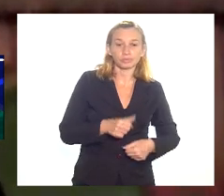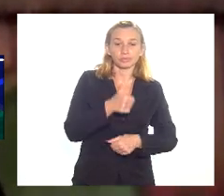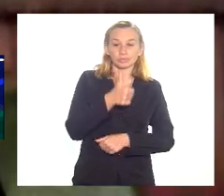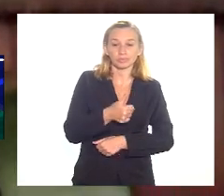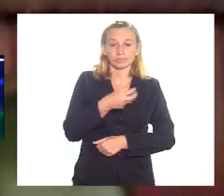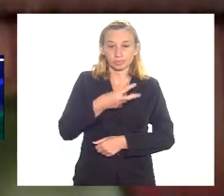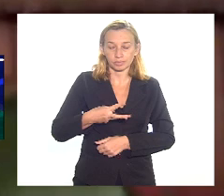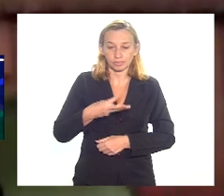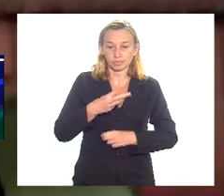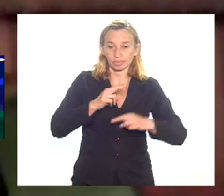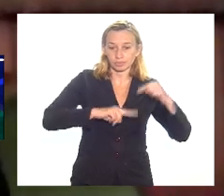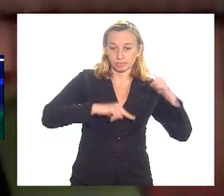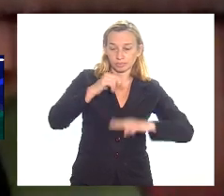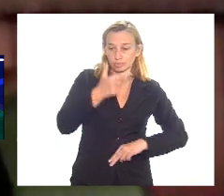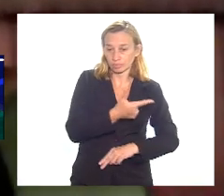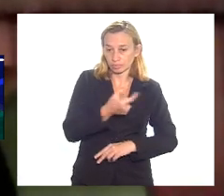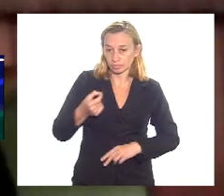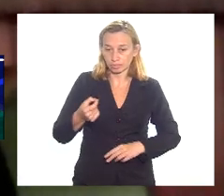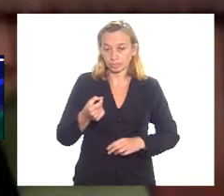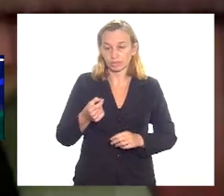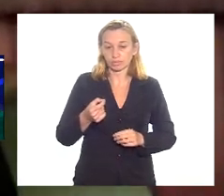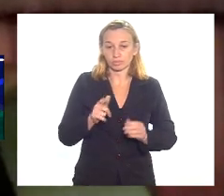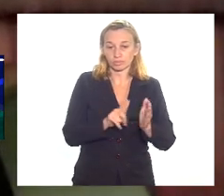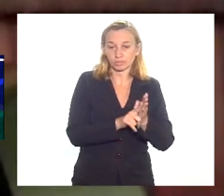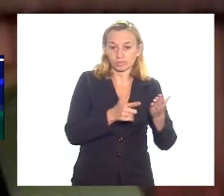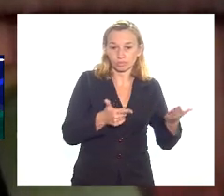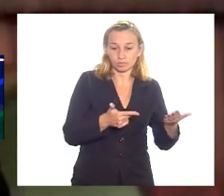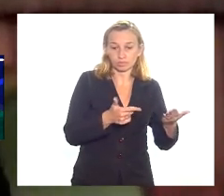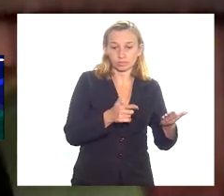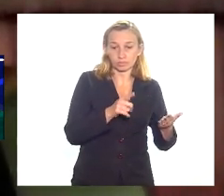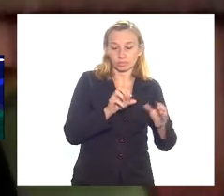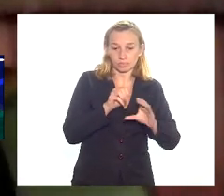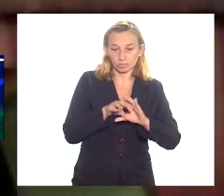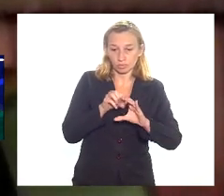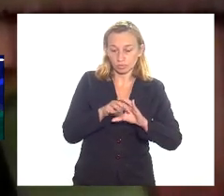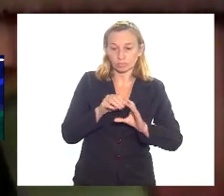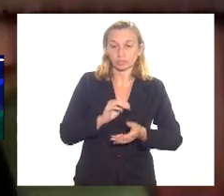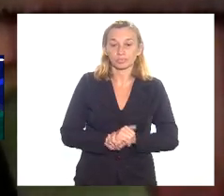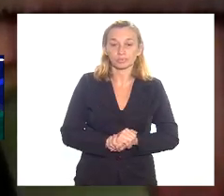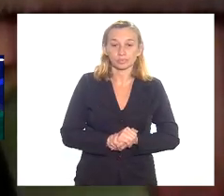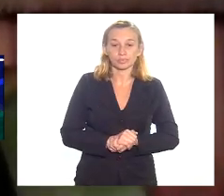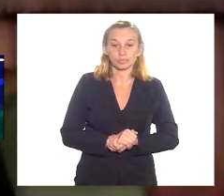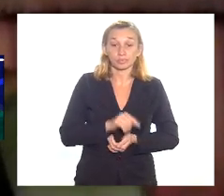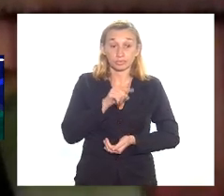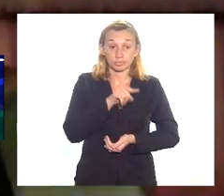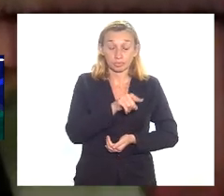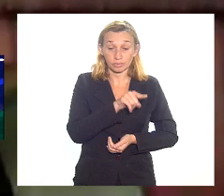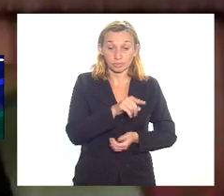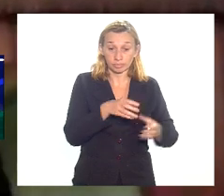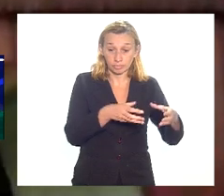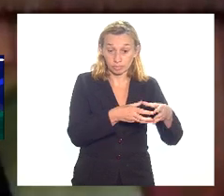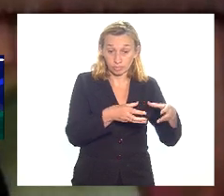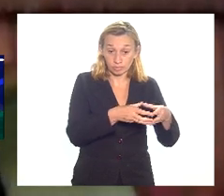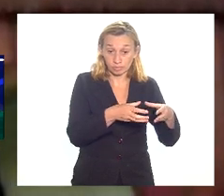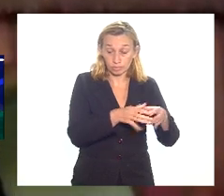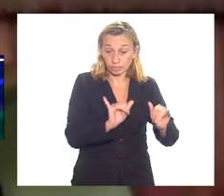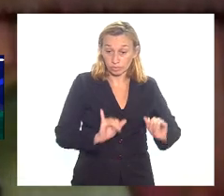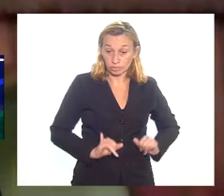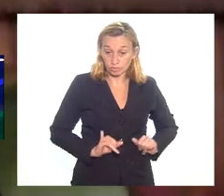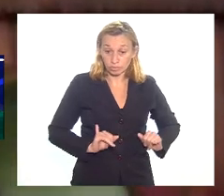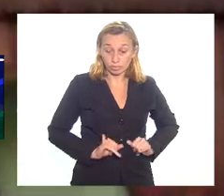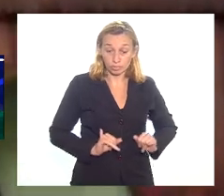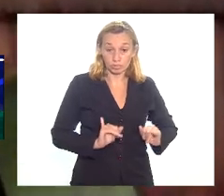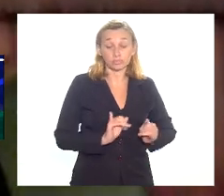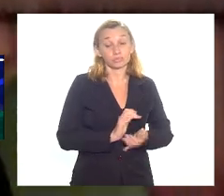2020, no jornal Globo, dava conta já que essa classe vinha sofrendo